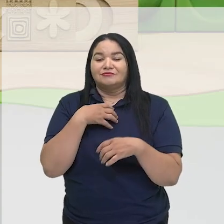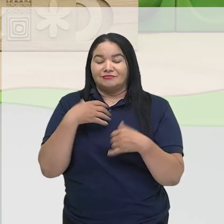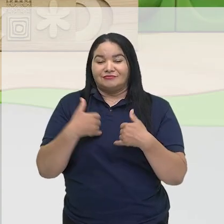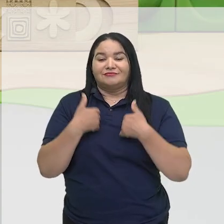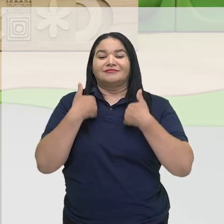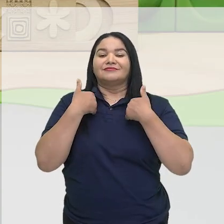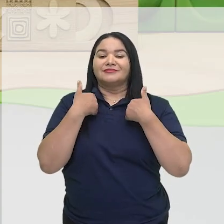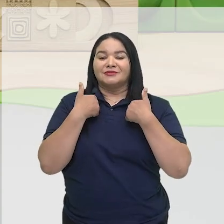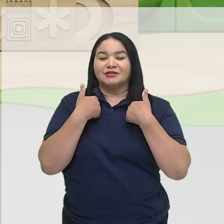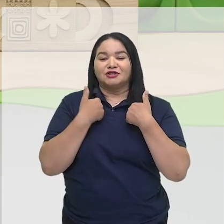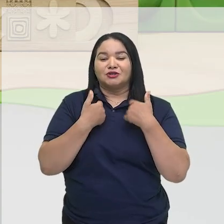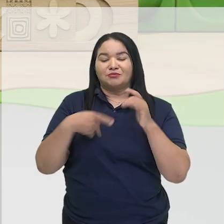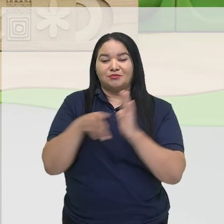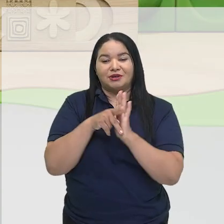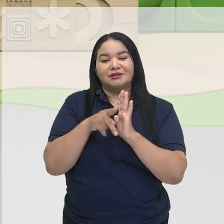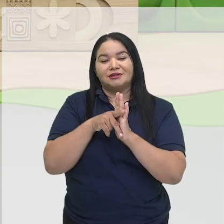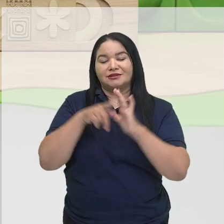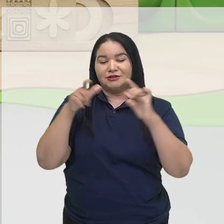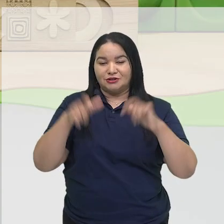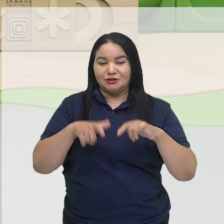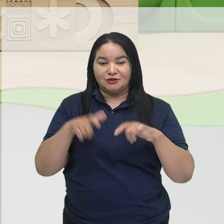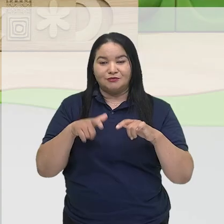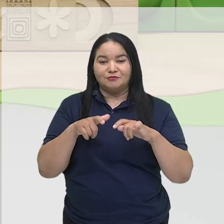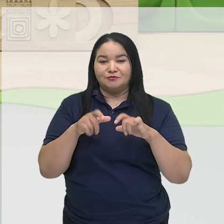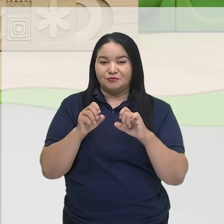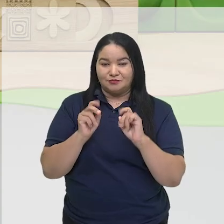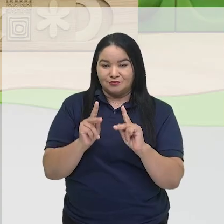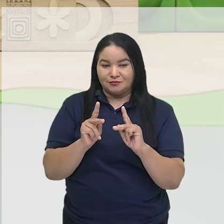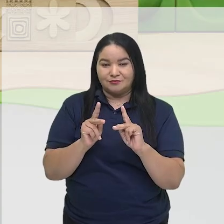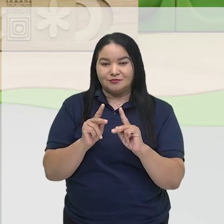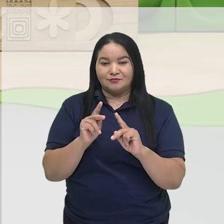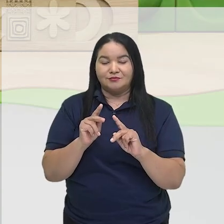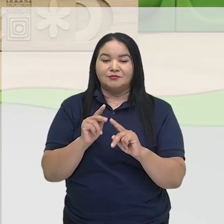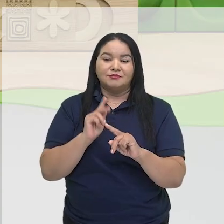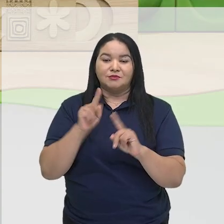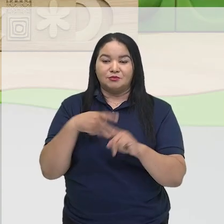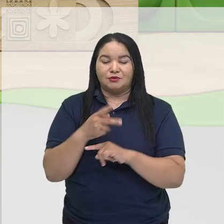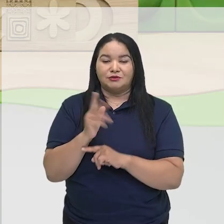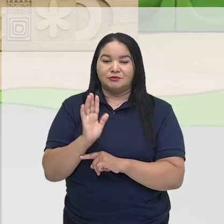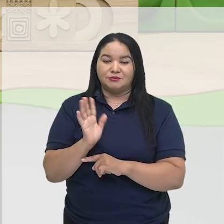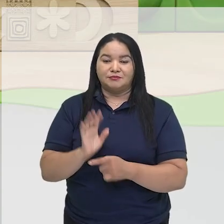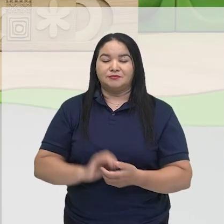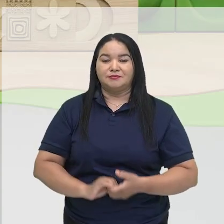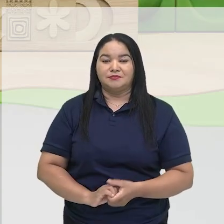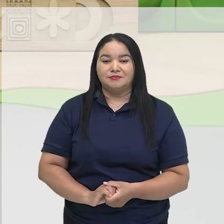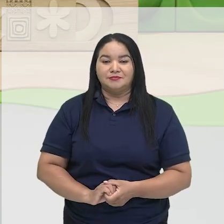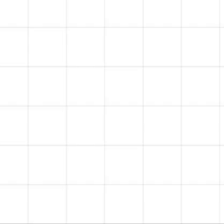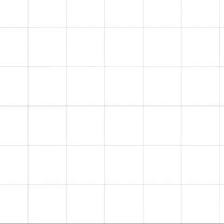orgulho por estar aqui nesta bacia. Até uma próxima aula!